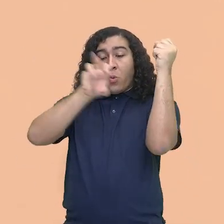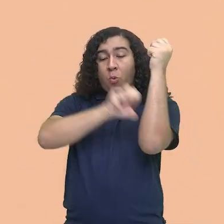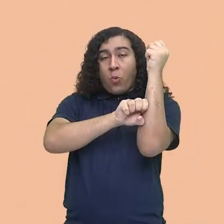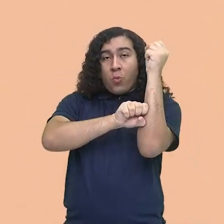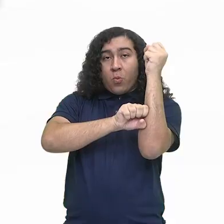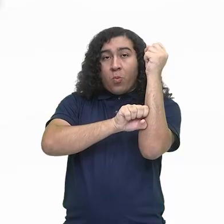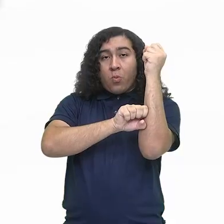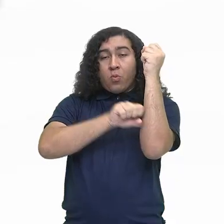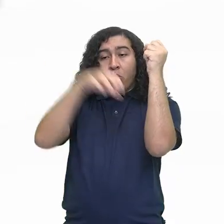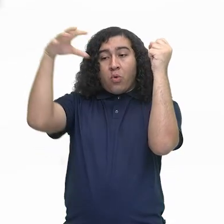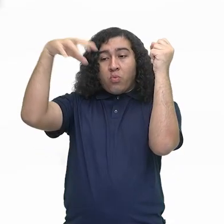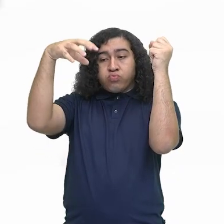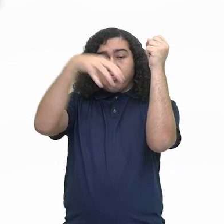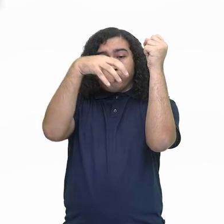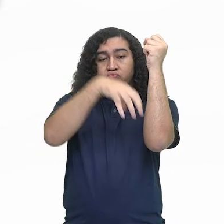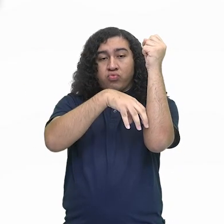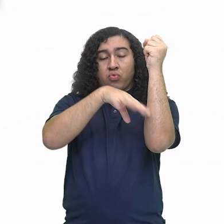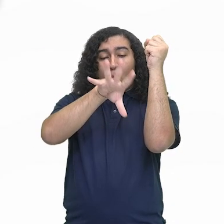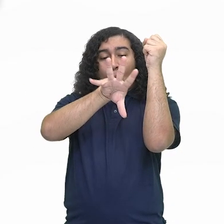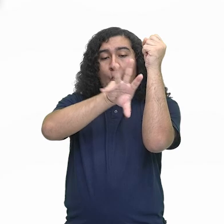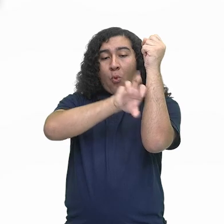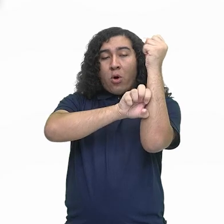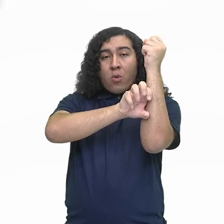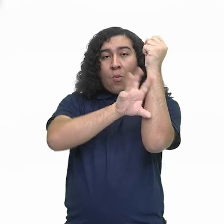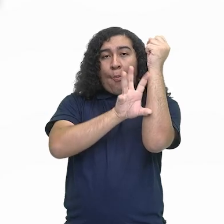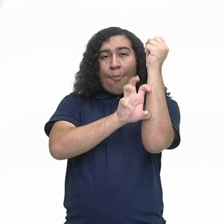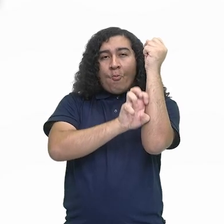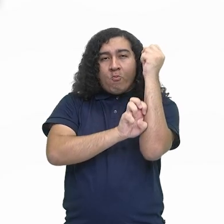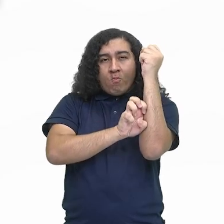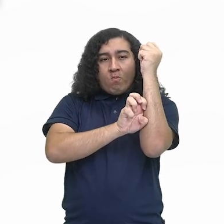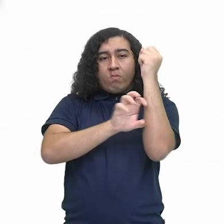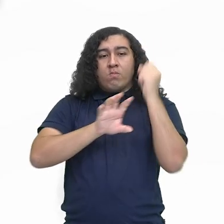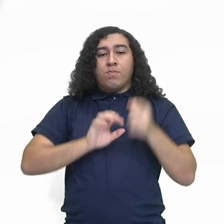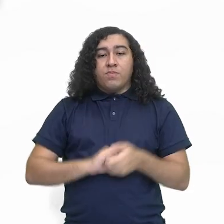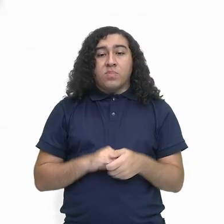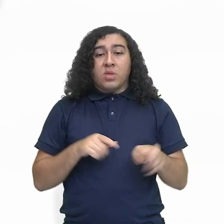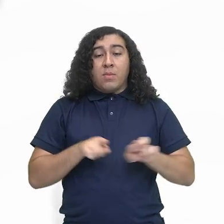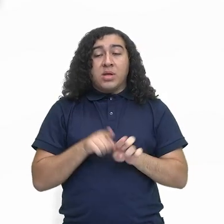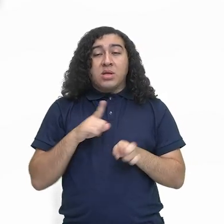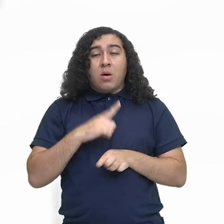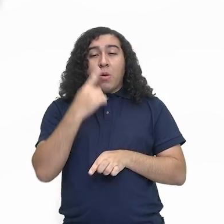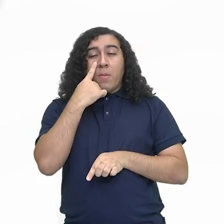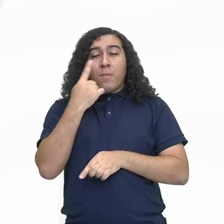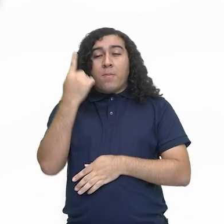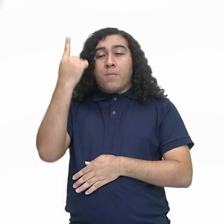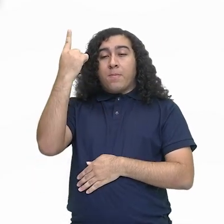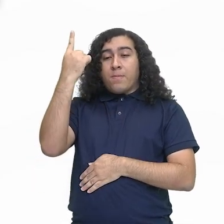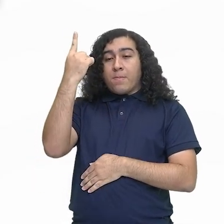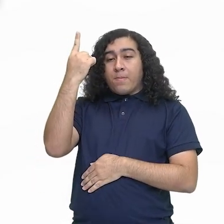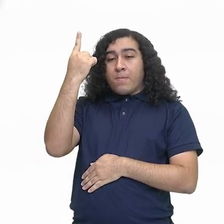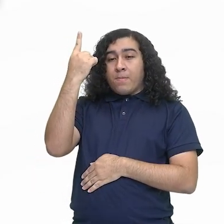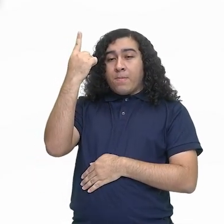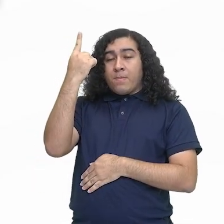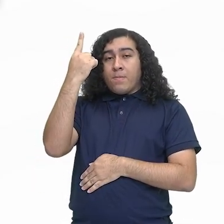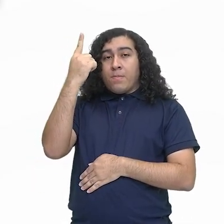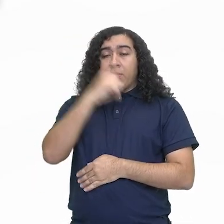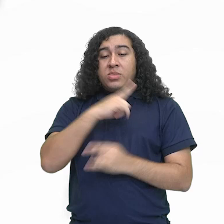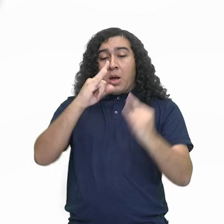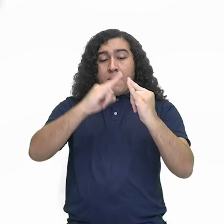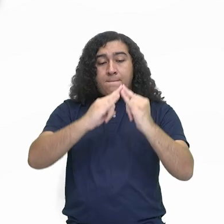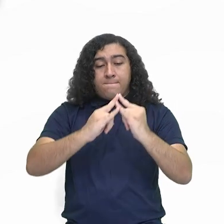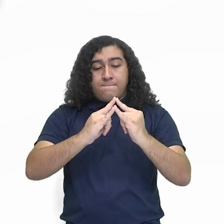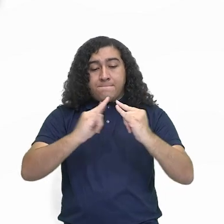principais gases. Aí nas imagens vocês podem perceber essa ponte, nessa